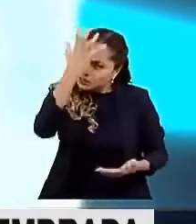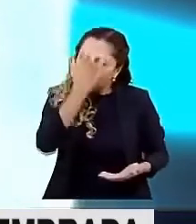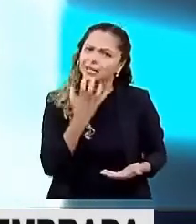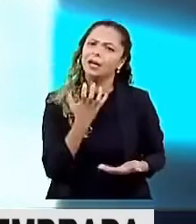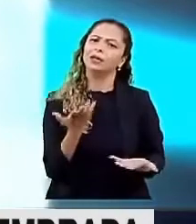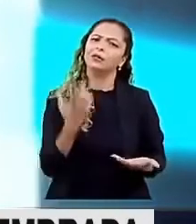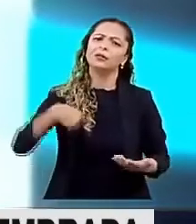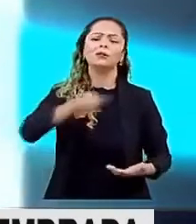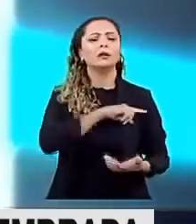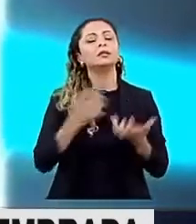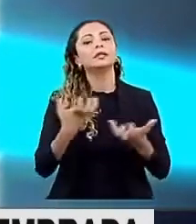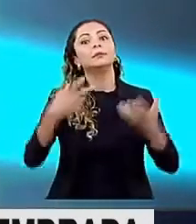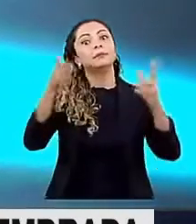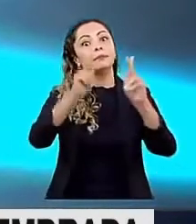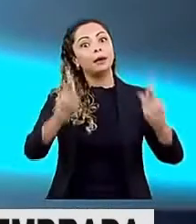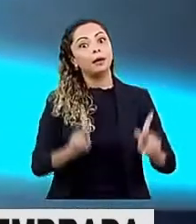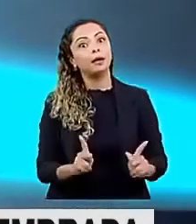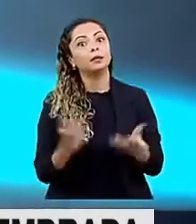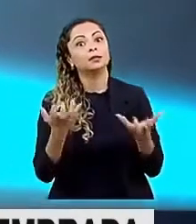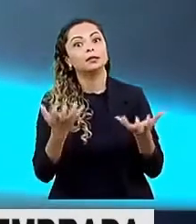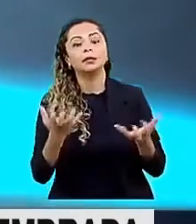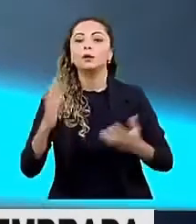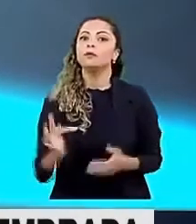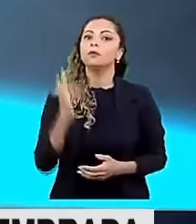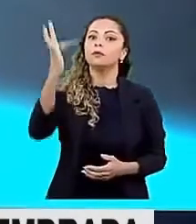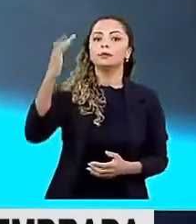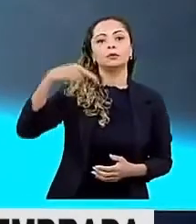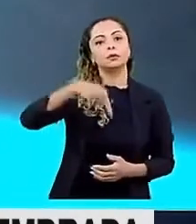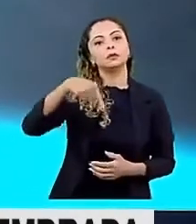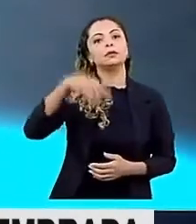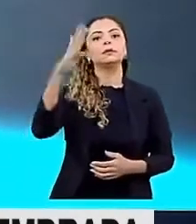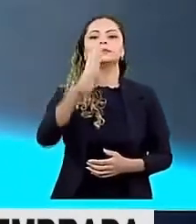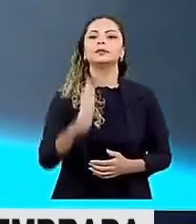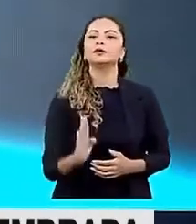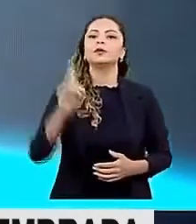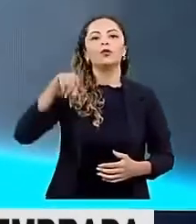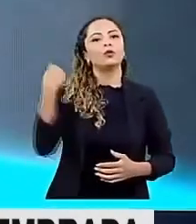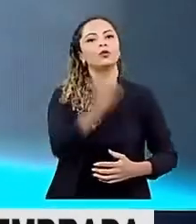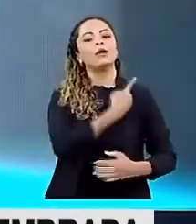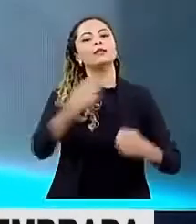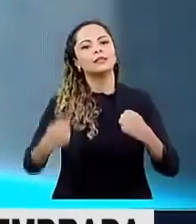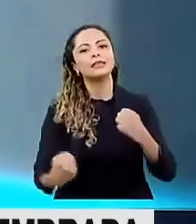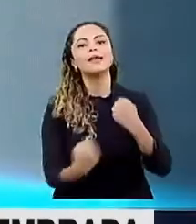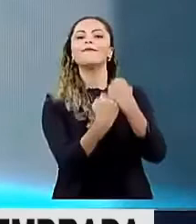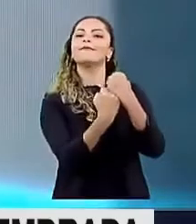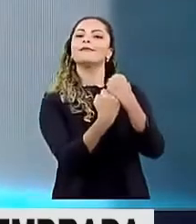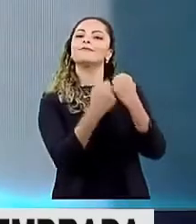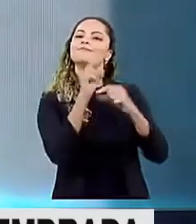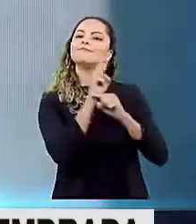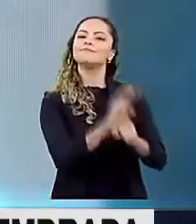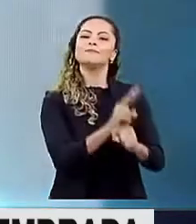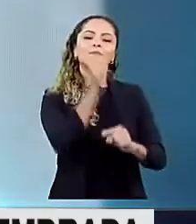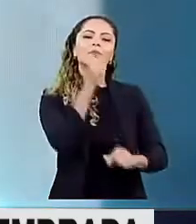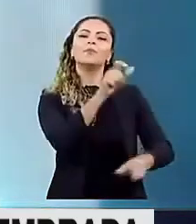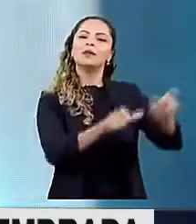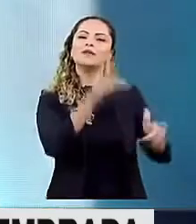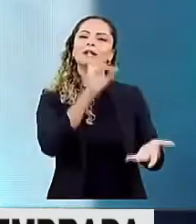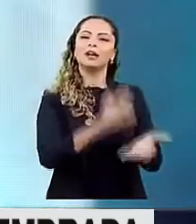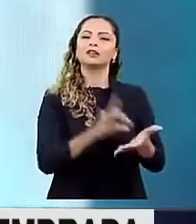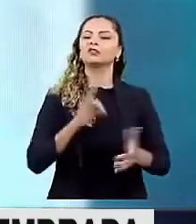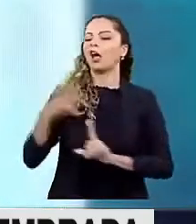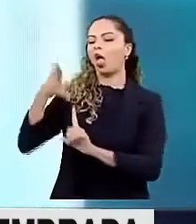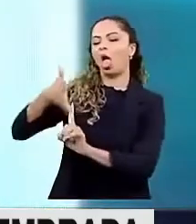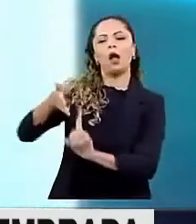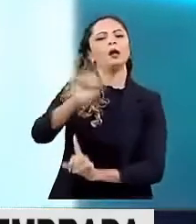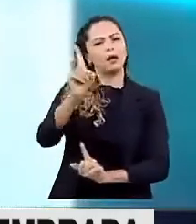a tranquilidade, queremos futuro no nosso Brasil. Defendemos as mulheres de fato e não da boca para fora. Lamentável, com